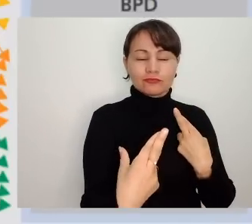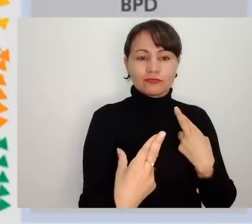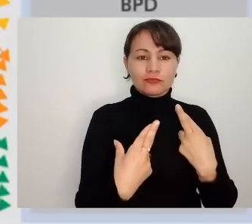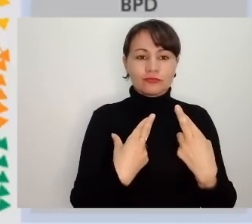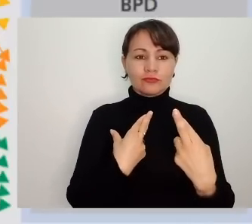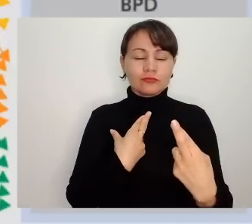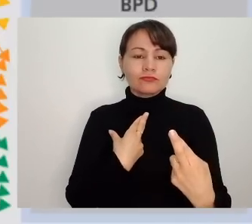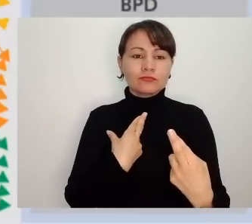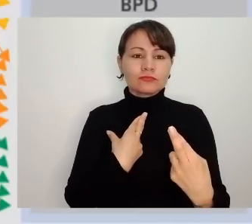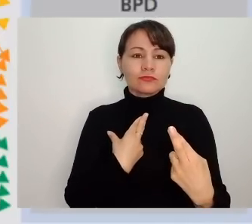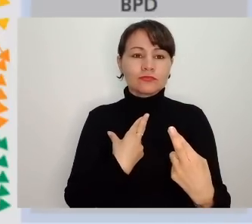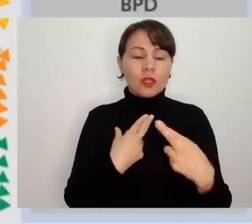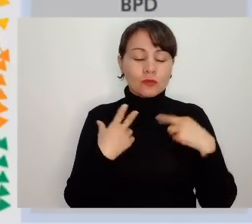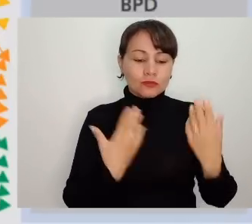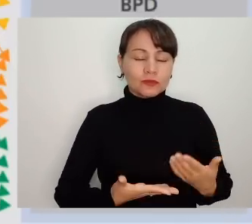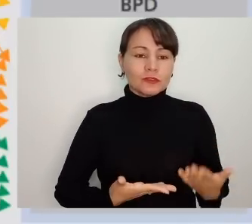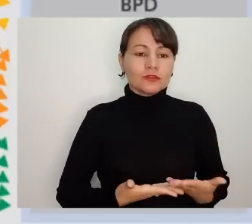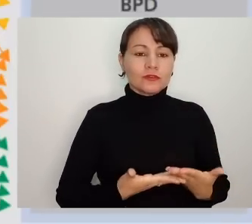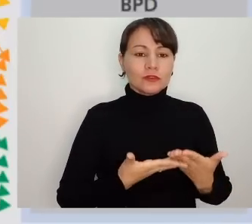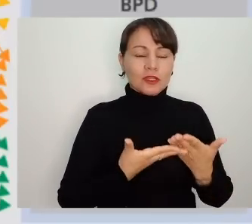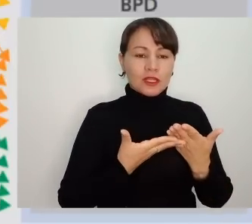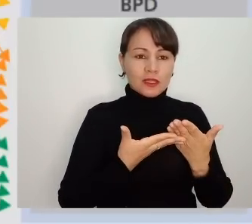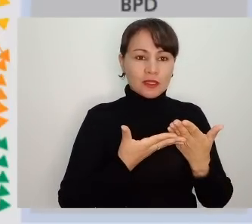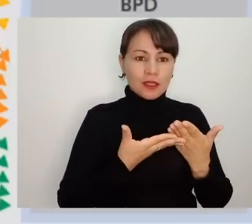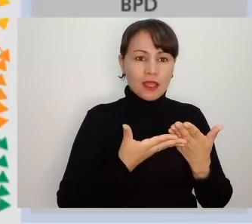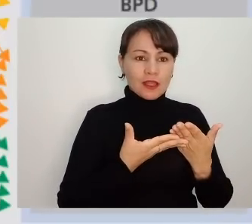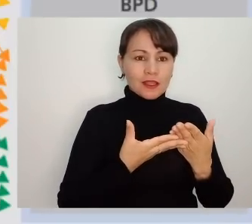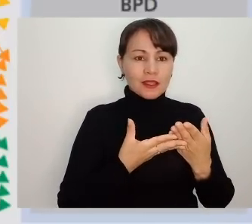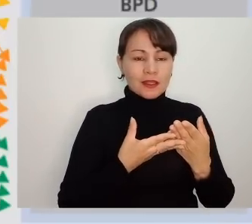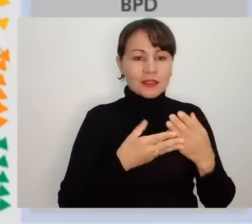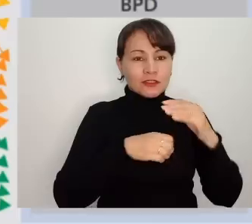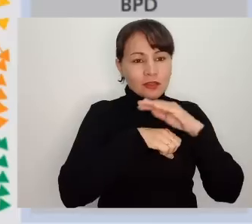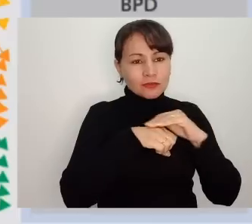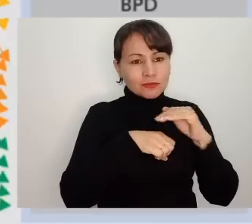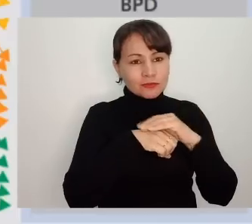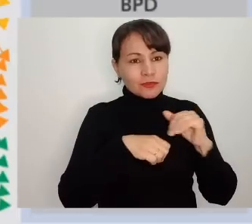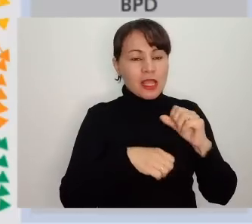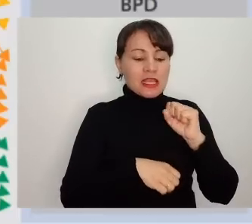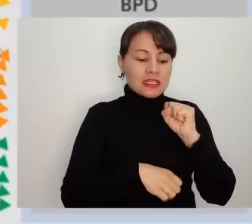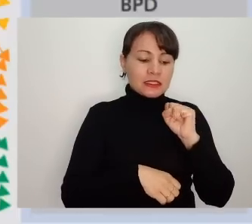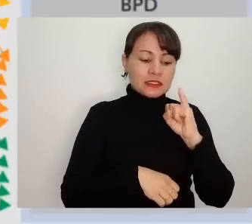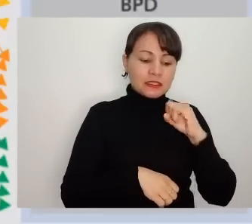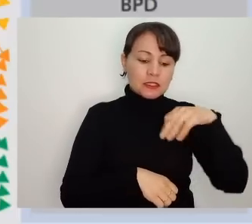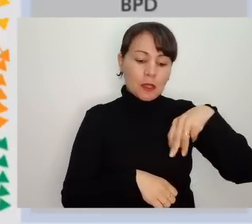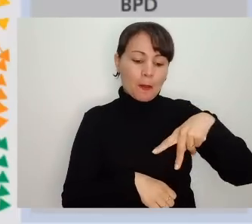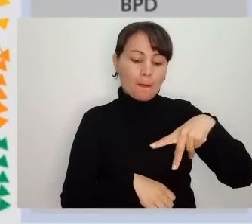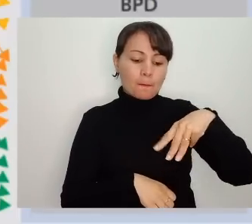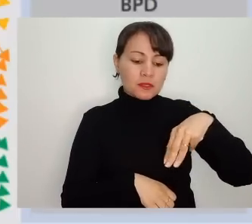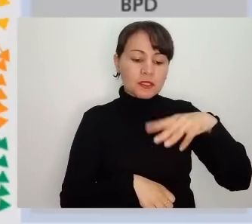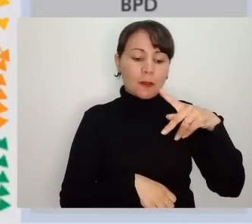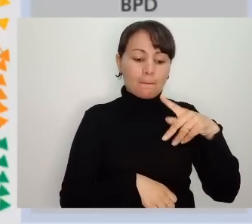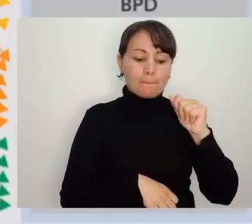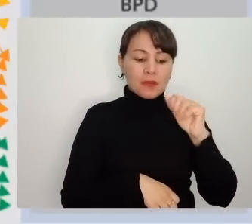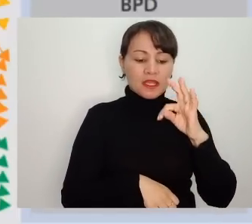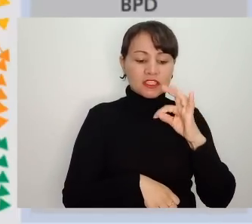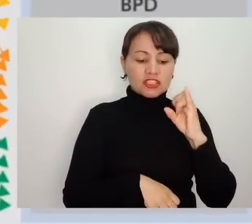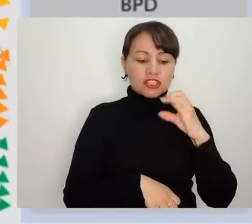liberação de atividade simpática e parasimpática